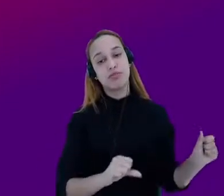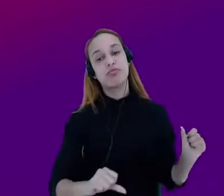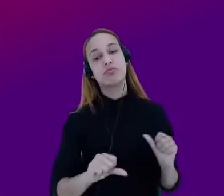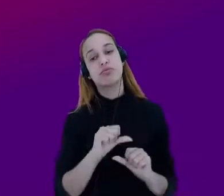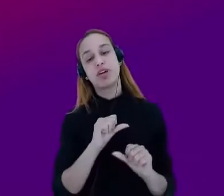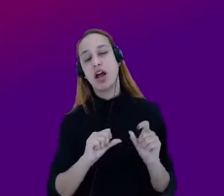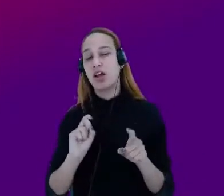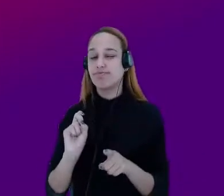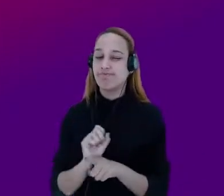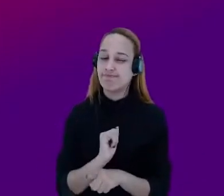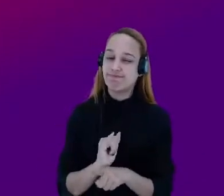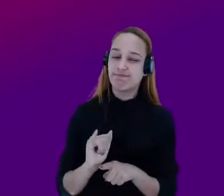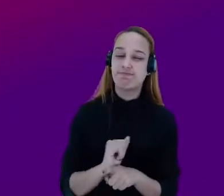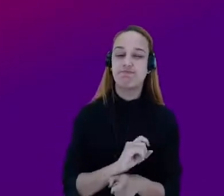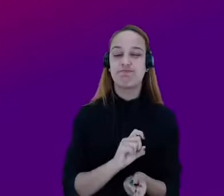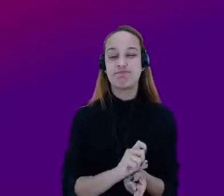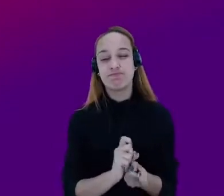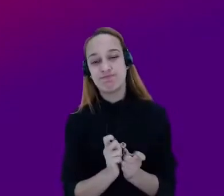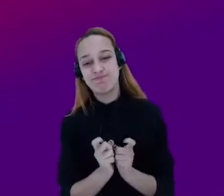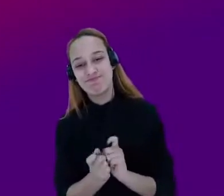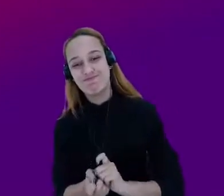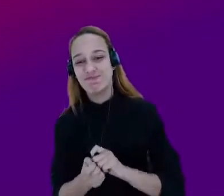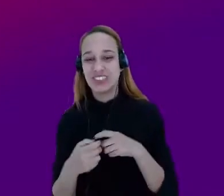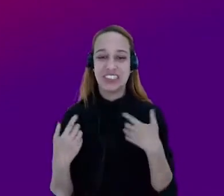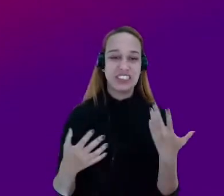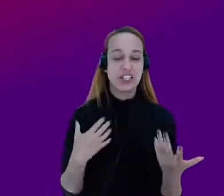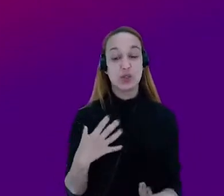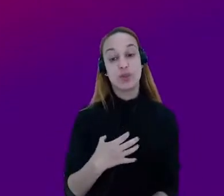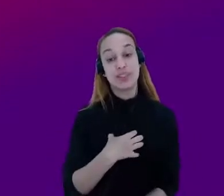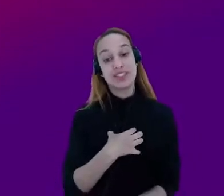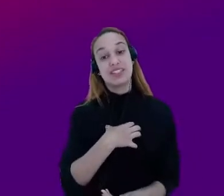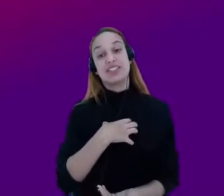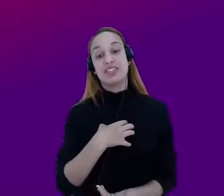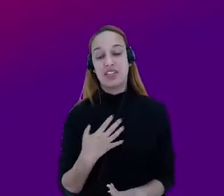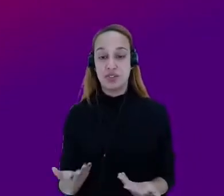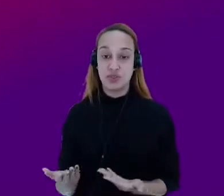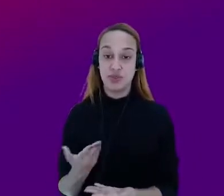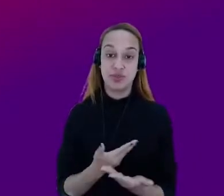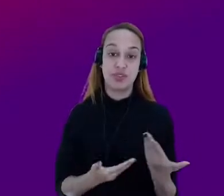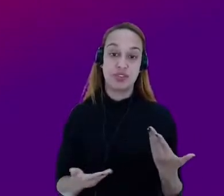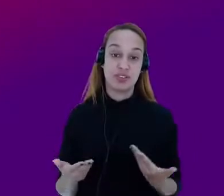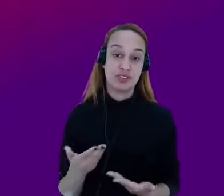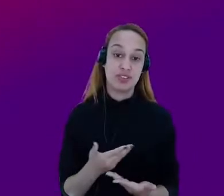trouxe uma perda ali, aquela sensação inicial de que o relacionamento ia